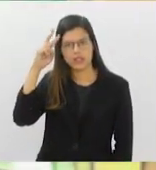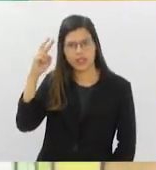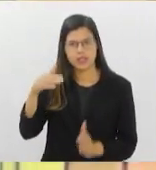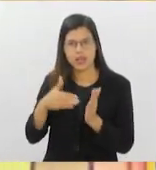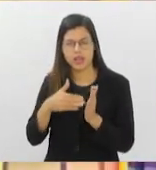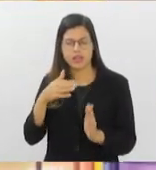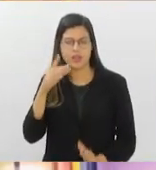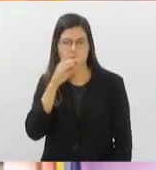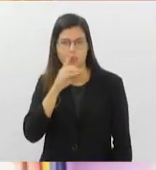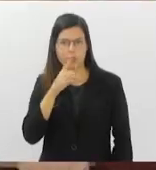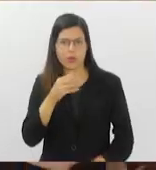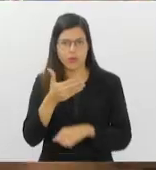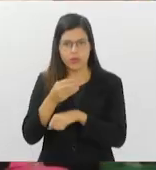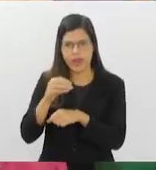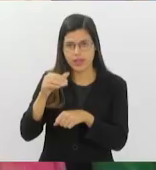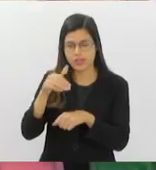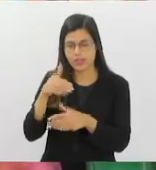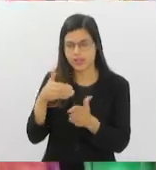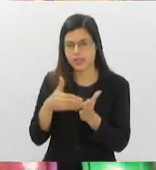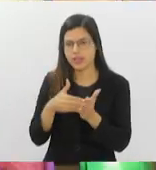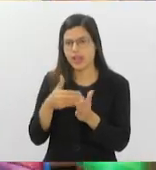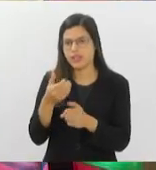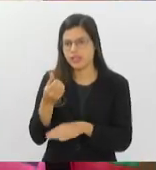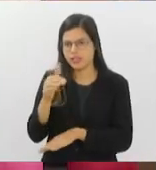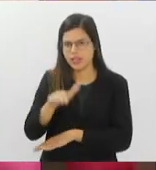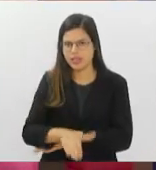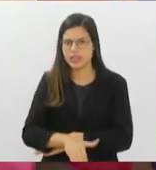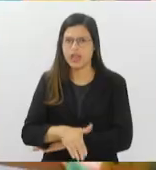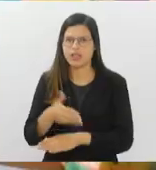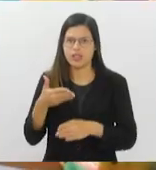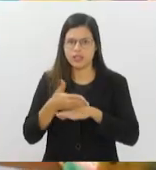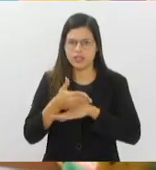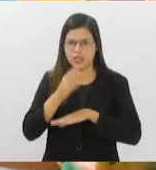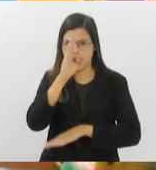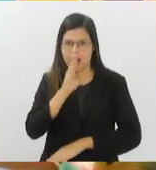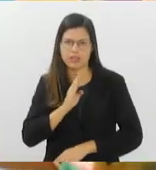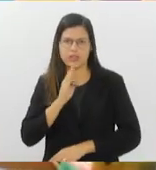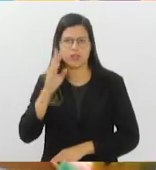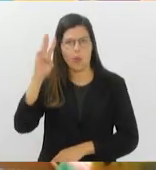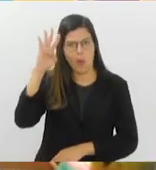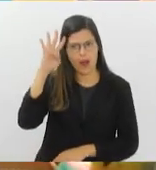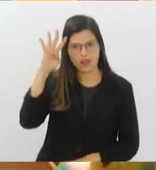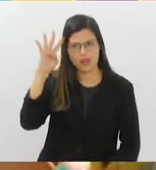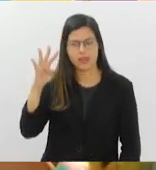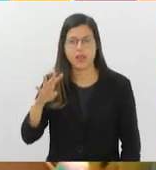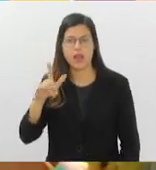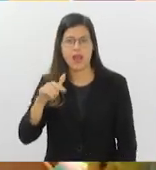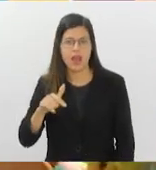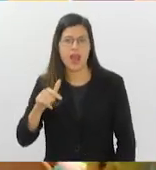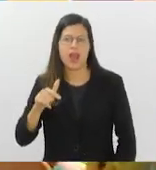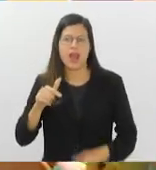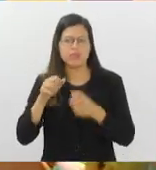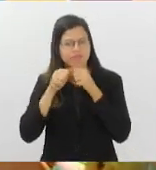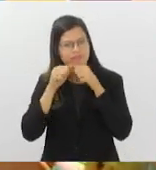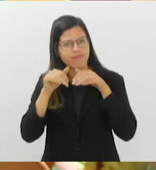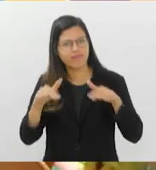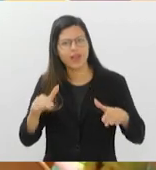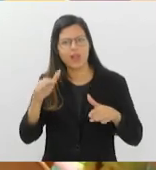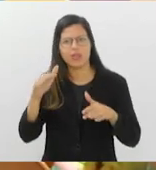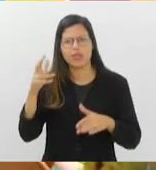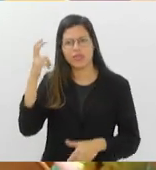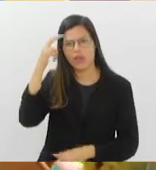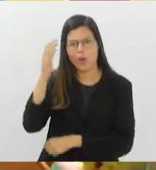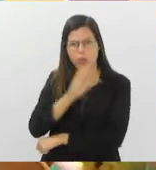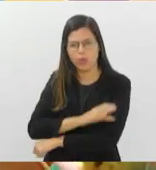manhã às 6 da tarde, com entrada gratuita às quartas. É uma multiplicadora da cultura sul-coreana aqui no Brasil. Eu